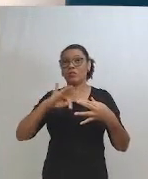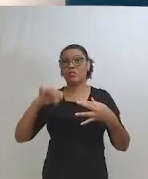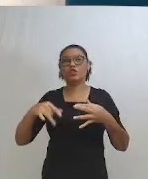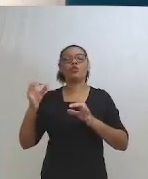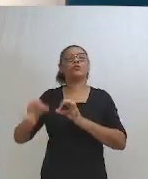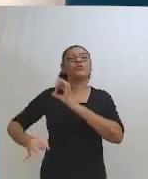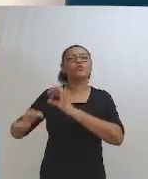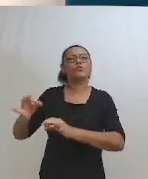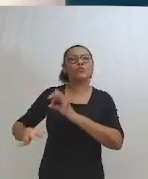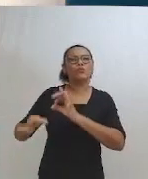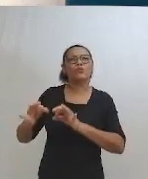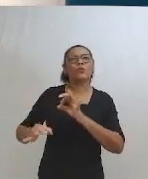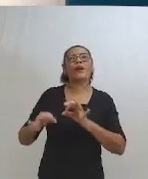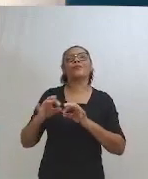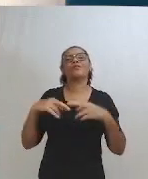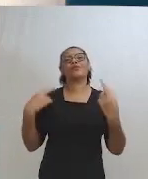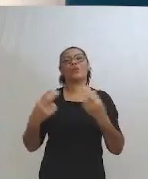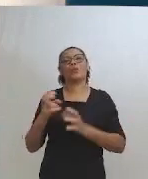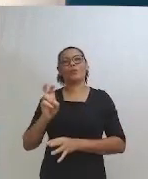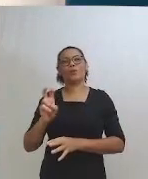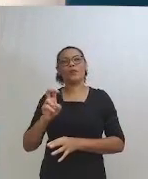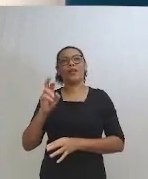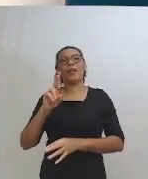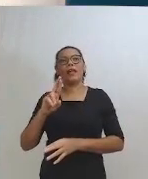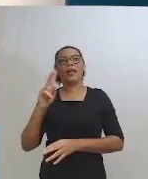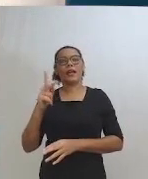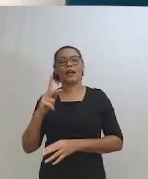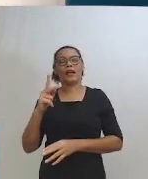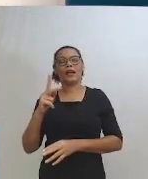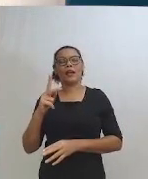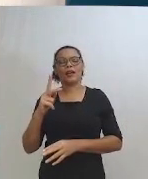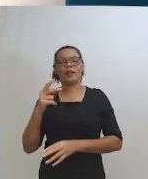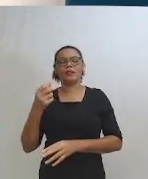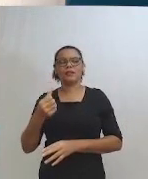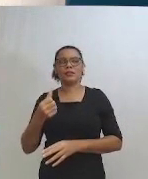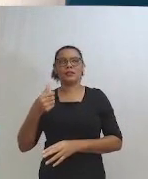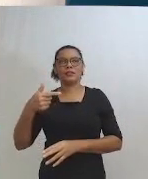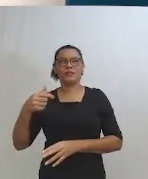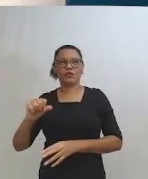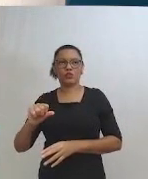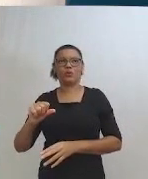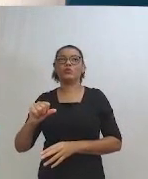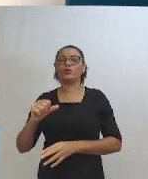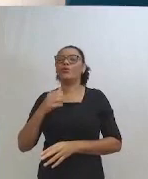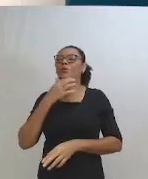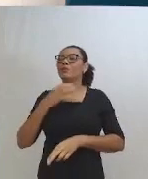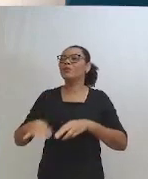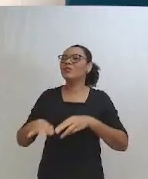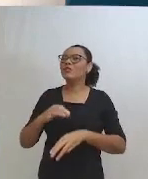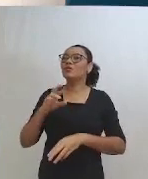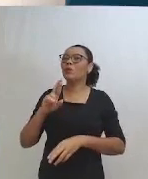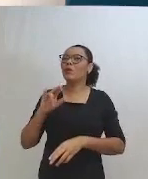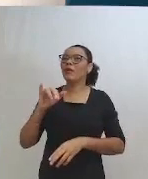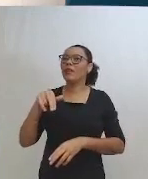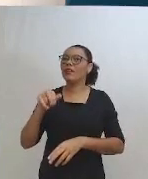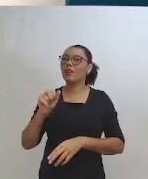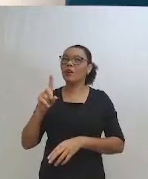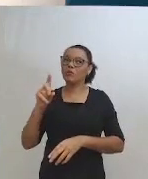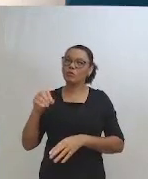quinta turma, que é o RHC 128.110, do ministro Reinaldo Soares da Fonseca, já